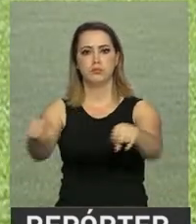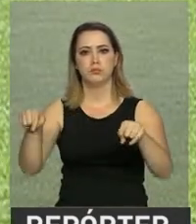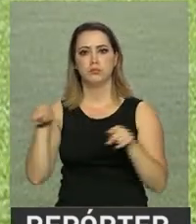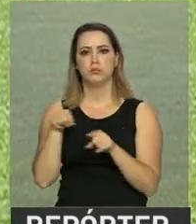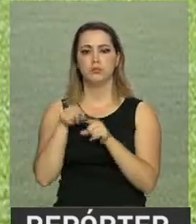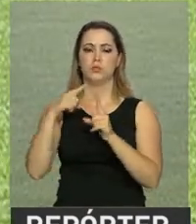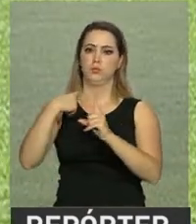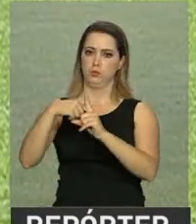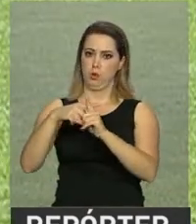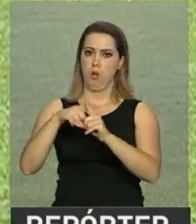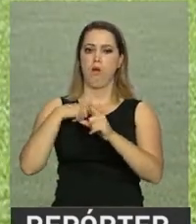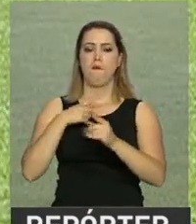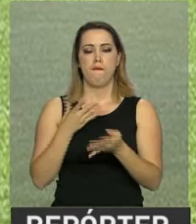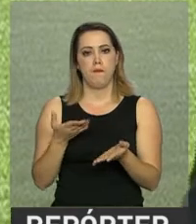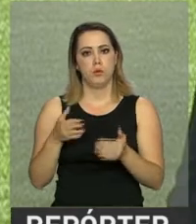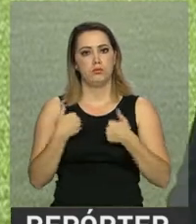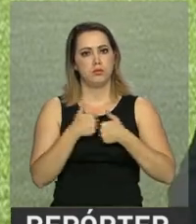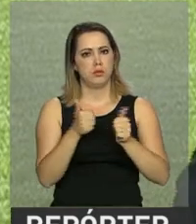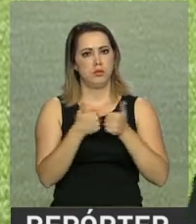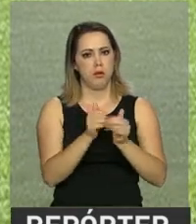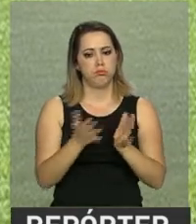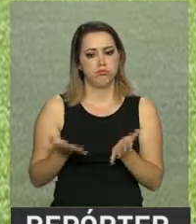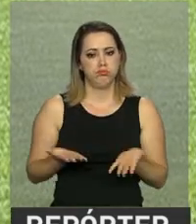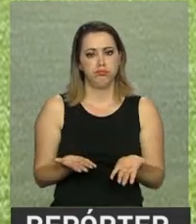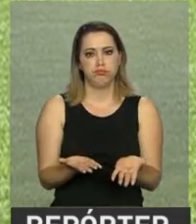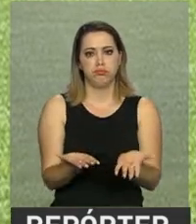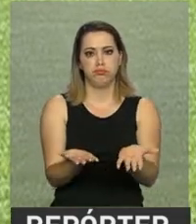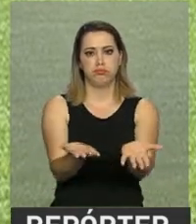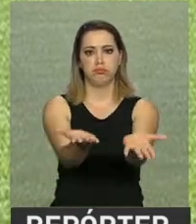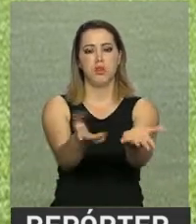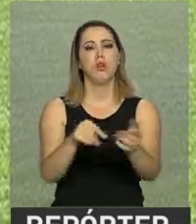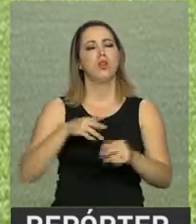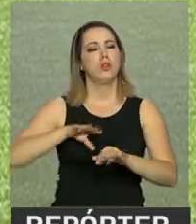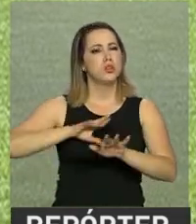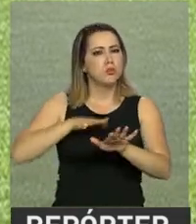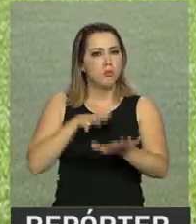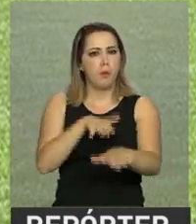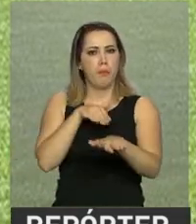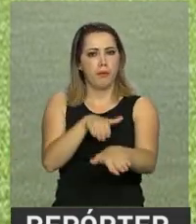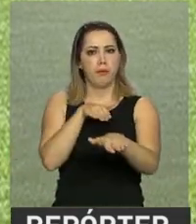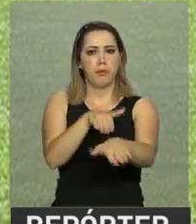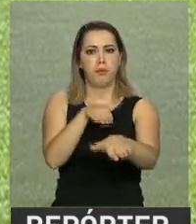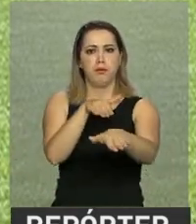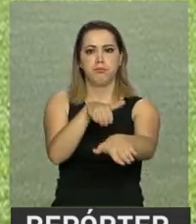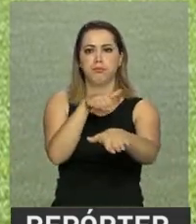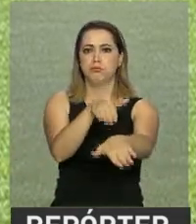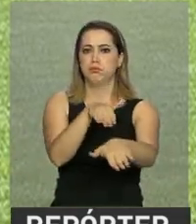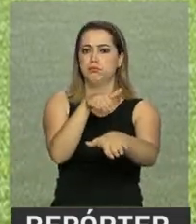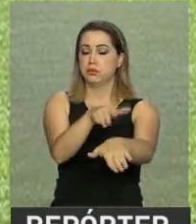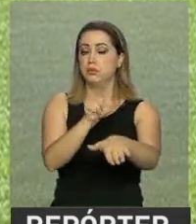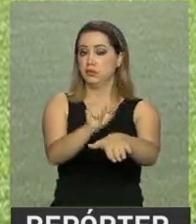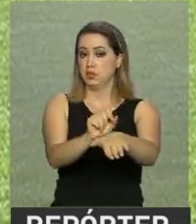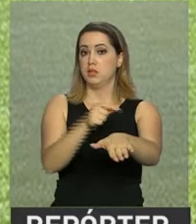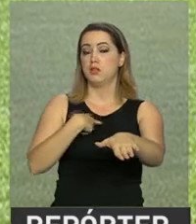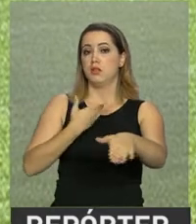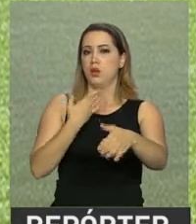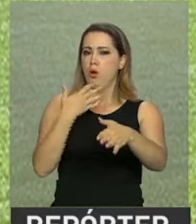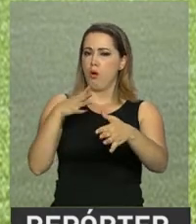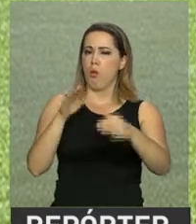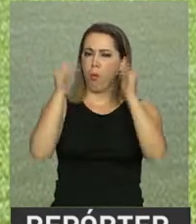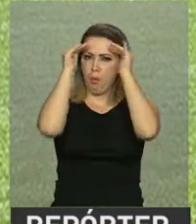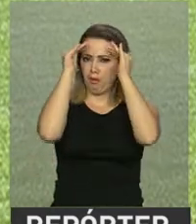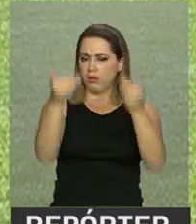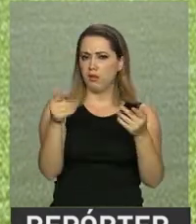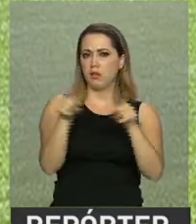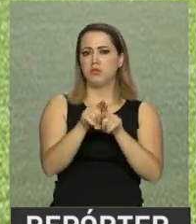em carreata até aqui o estádio, num trajeto que geralmente é de 15 minutos, não mais do que isso, mas amanhã está previsto para levar, para